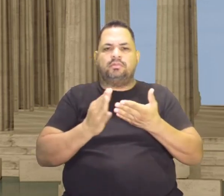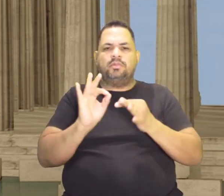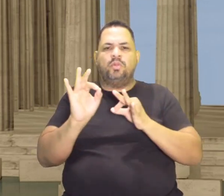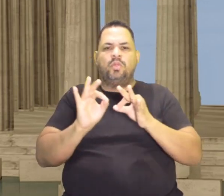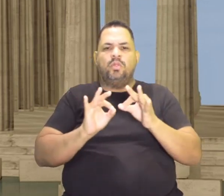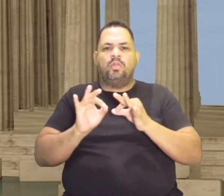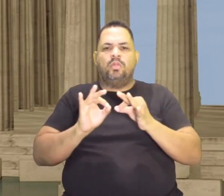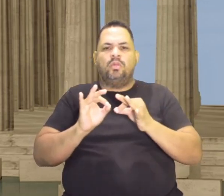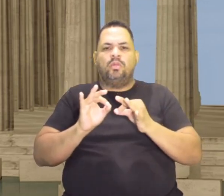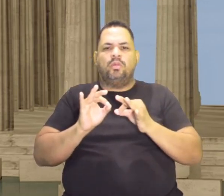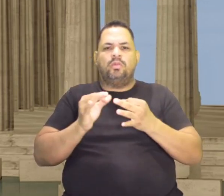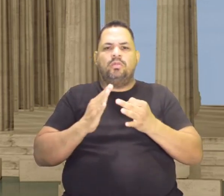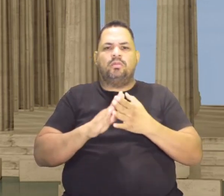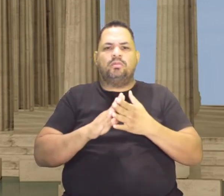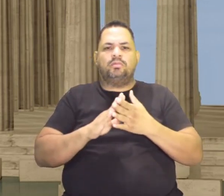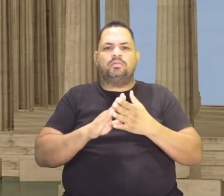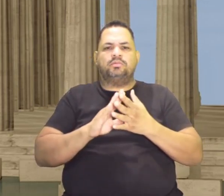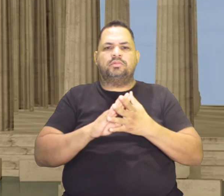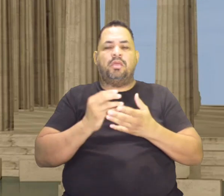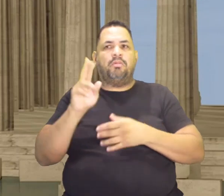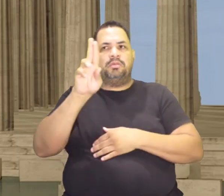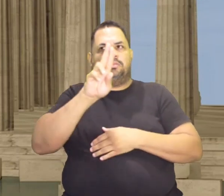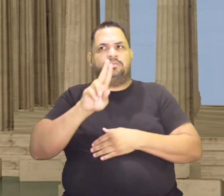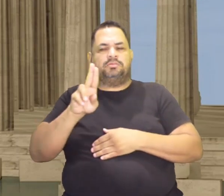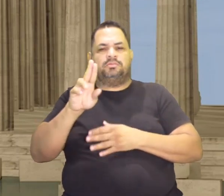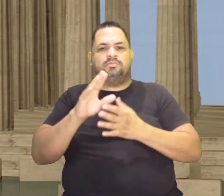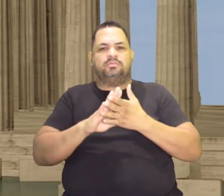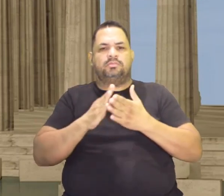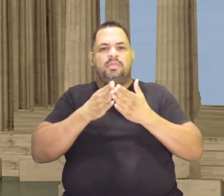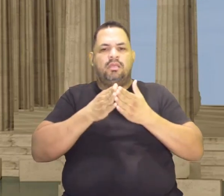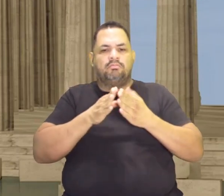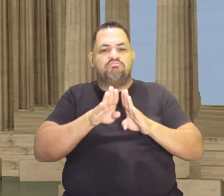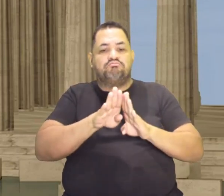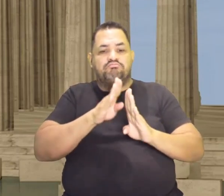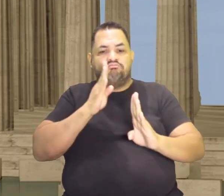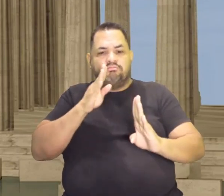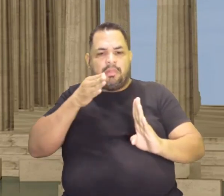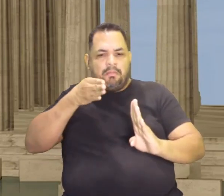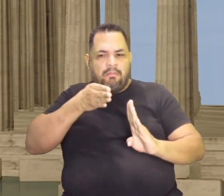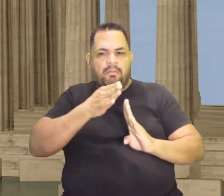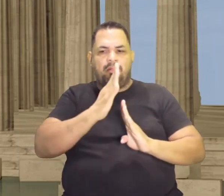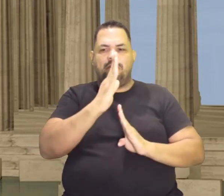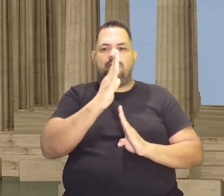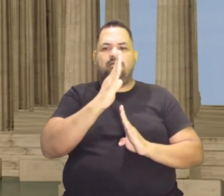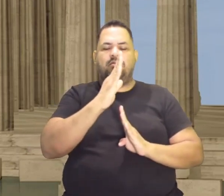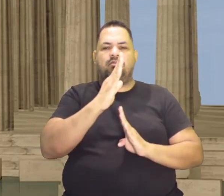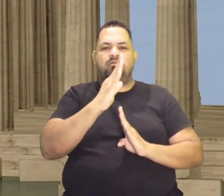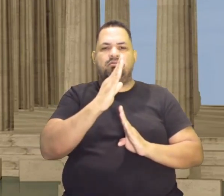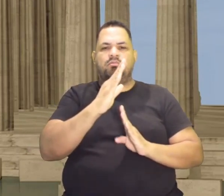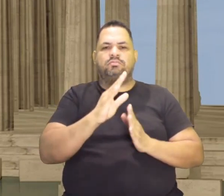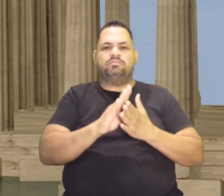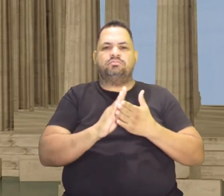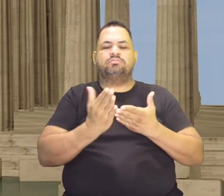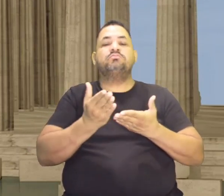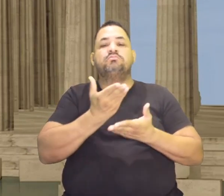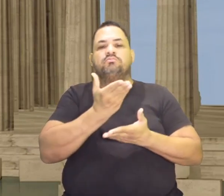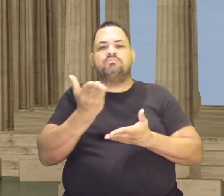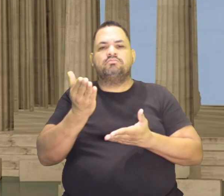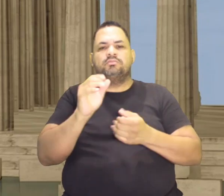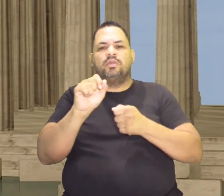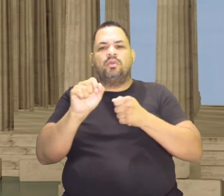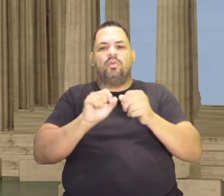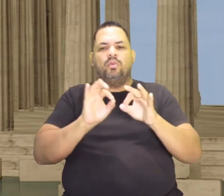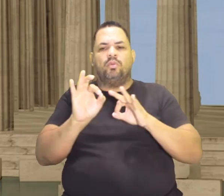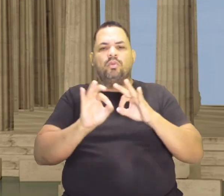vocês vão construir é uma universidade, abrir a porta, olha só o que eu construí. Vocês mesmos construindo